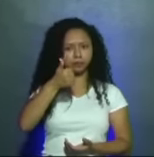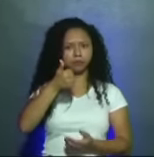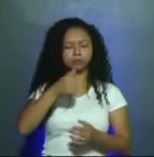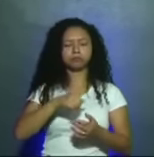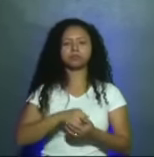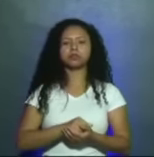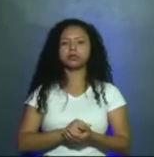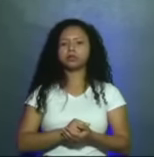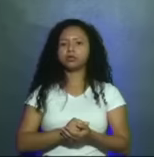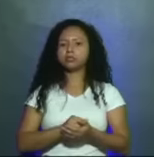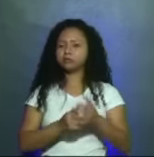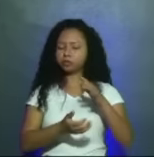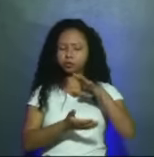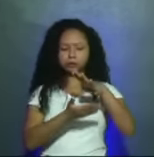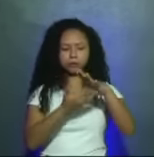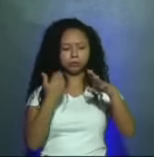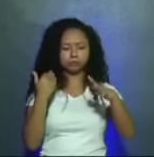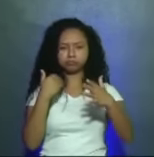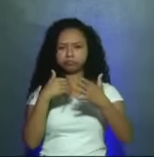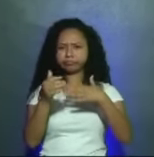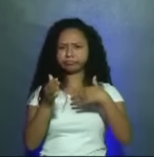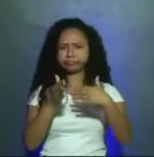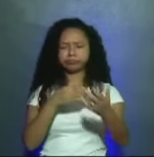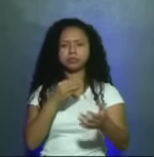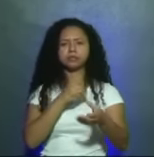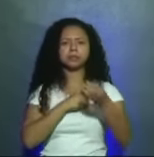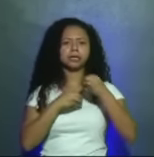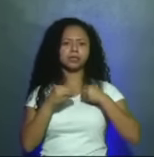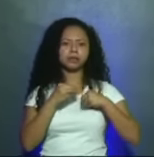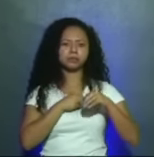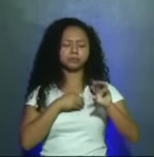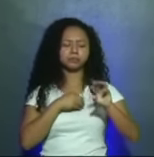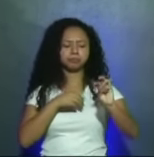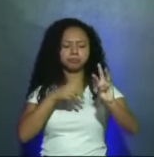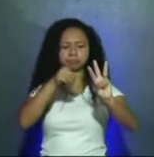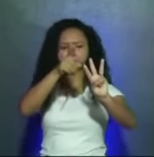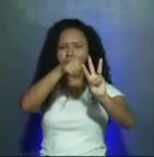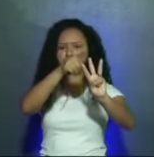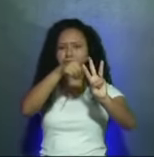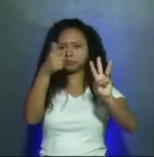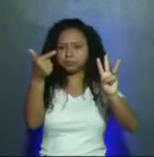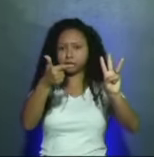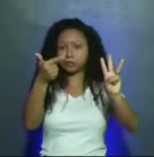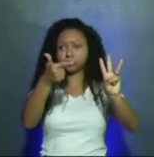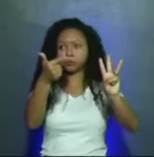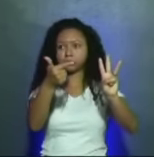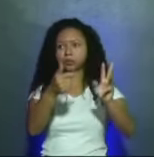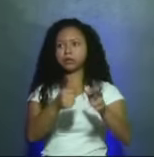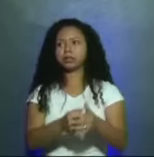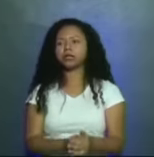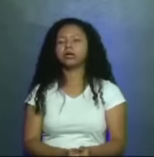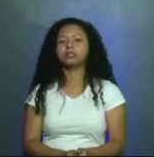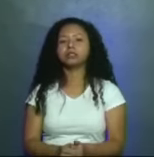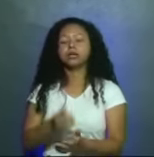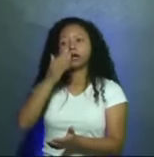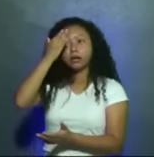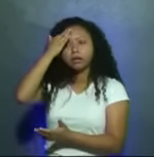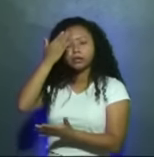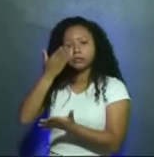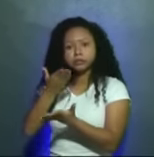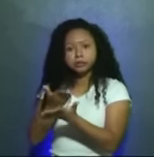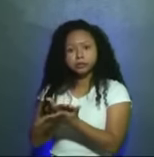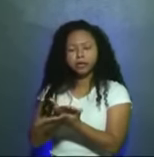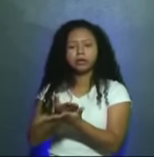a segunda coisa, tem que tomar posse da sua cura baseando a sua fé